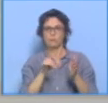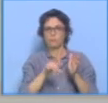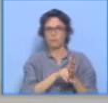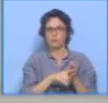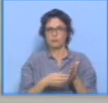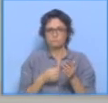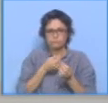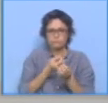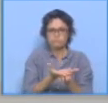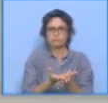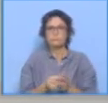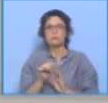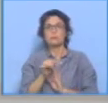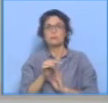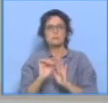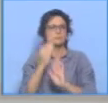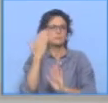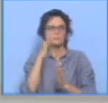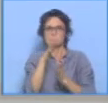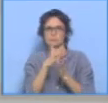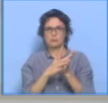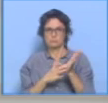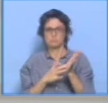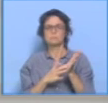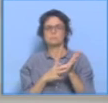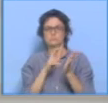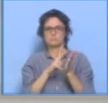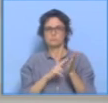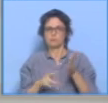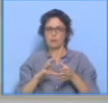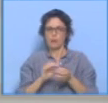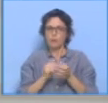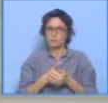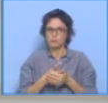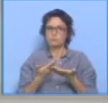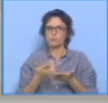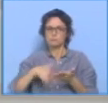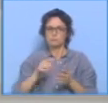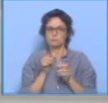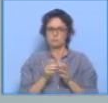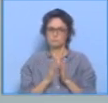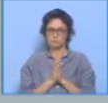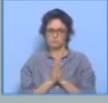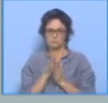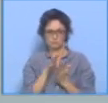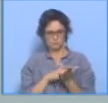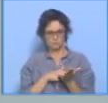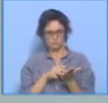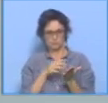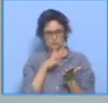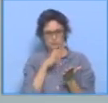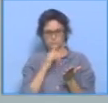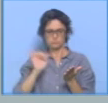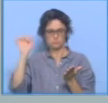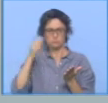está relacionada a primeira leitura com o Evangelho. Portanto, pormos-nos à escuta da palavra de Deus de maneiras